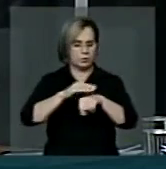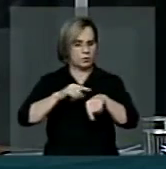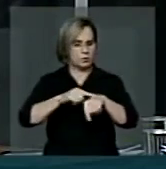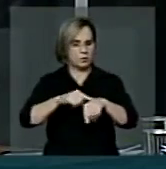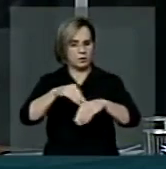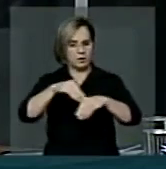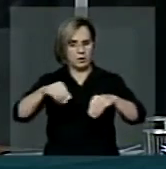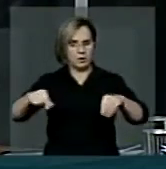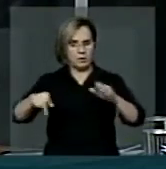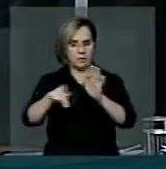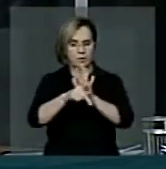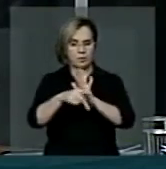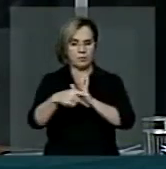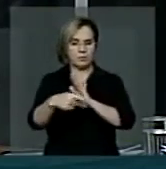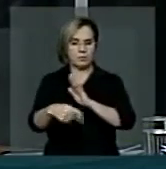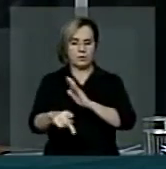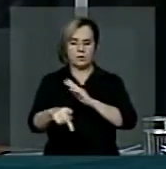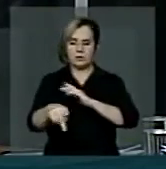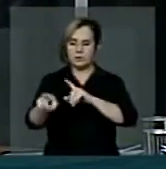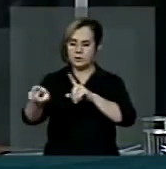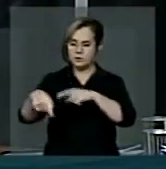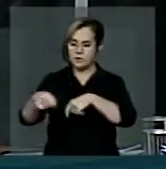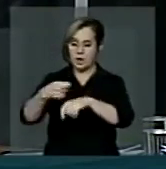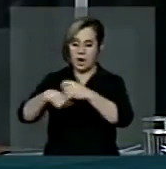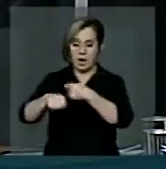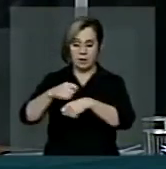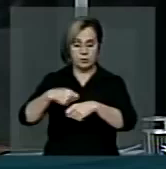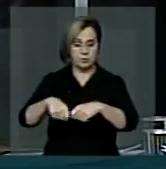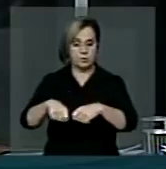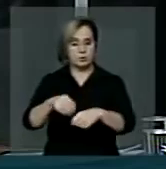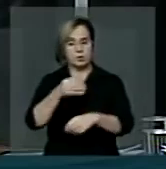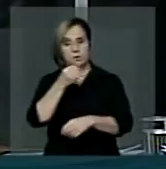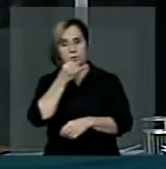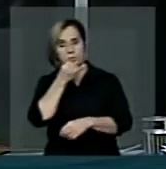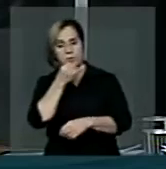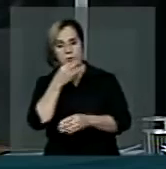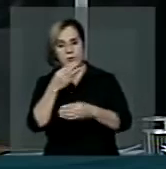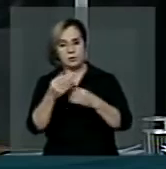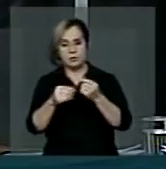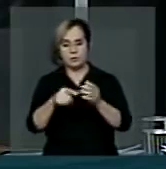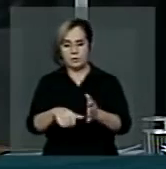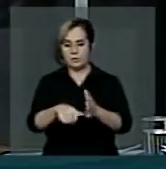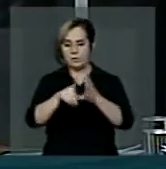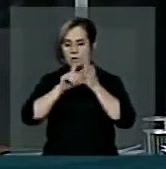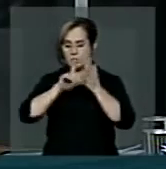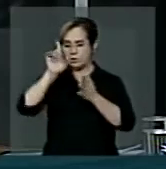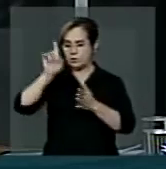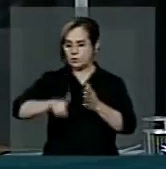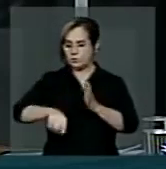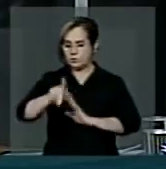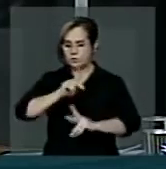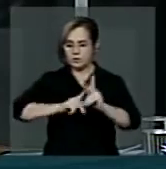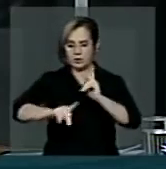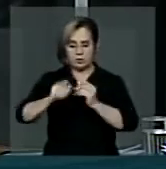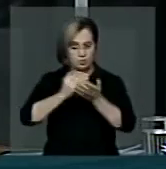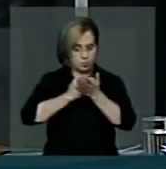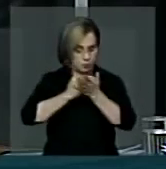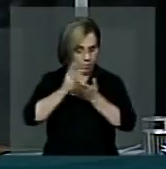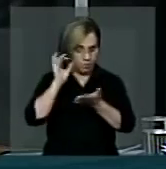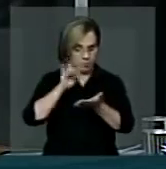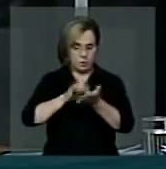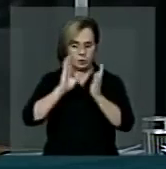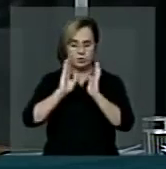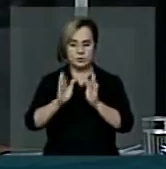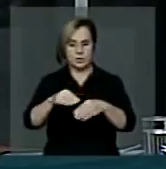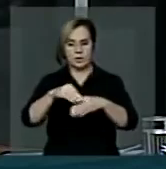propriedade, invocado pelo agronegócio, como a anterioridade do direito dos povos originários à